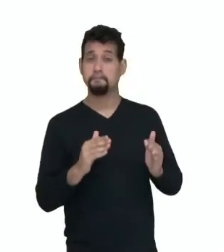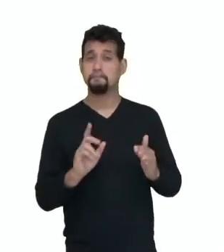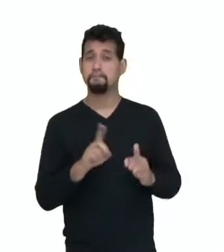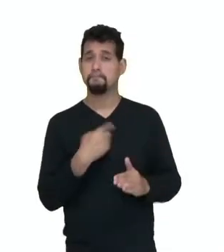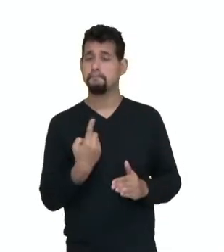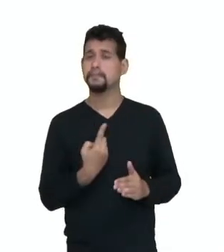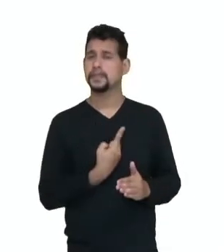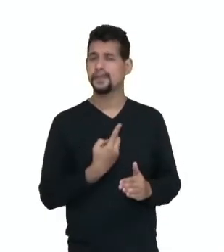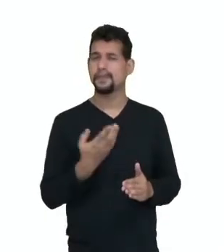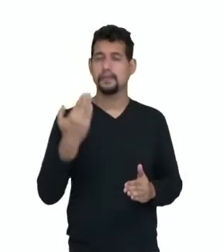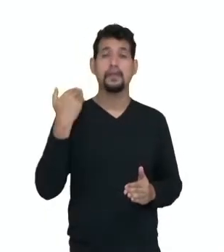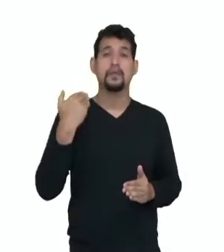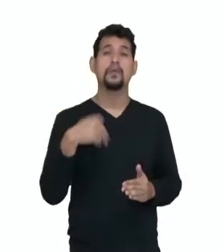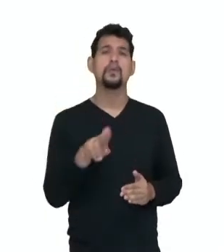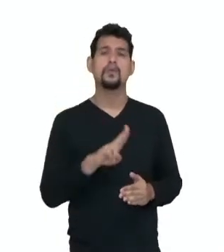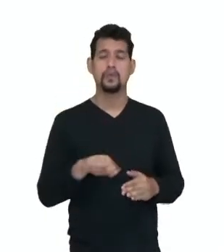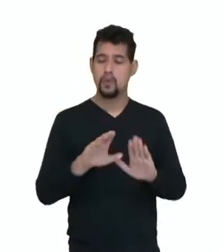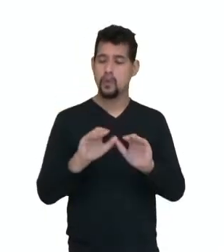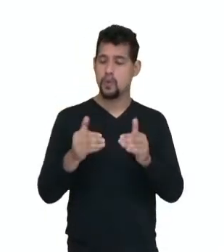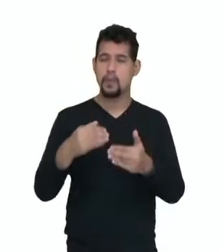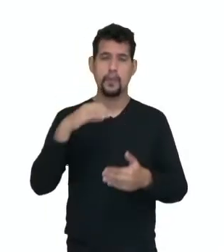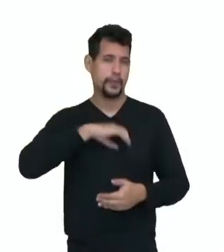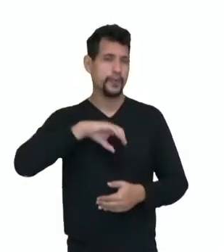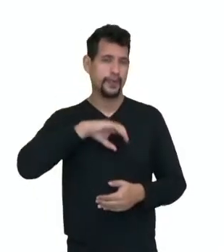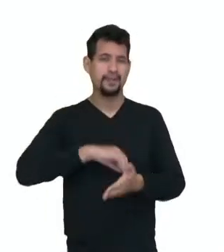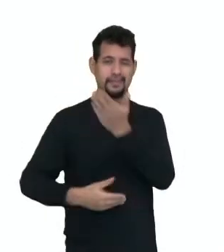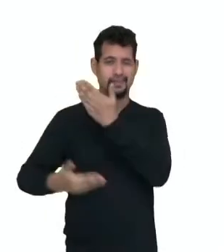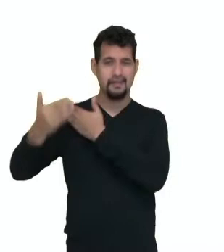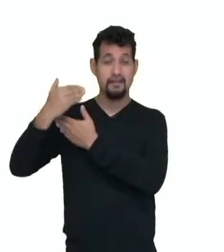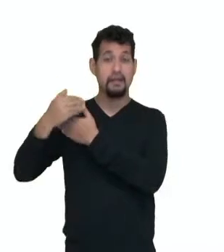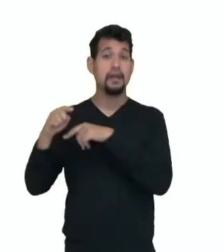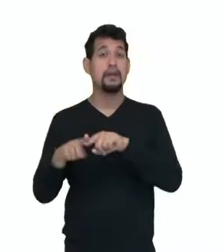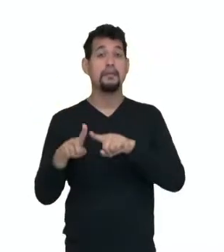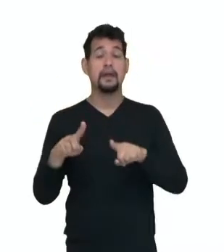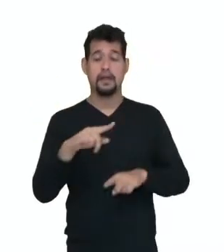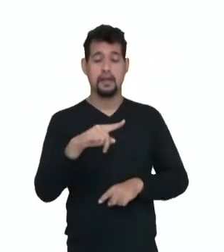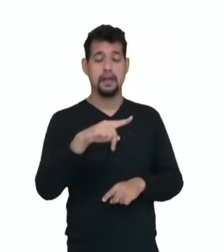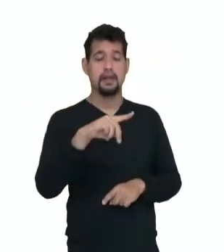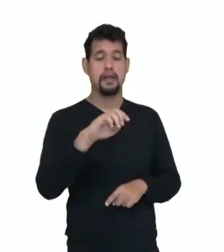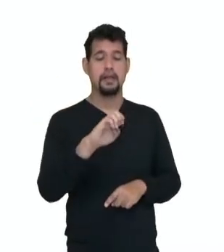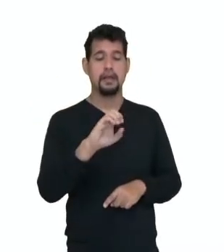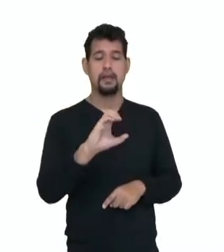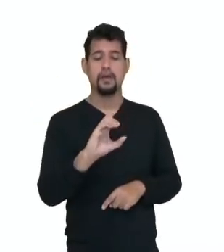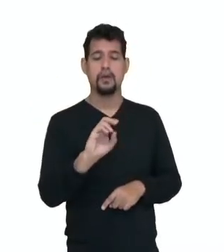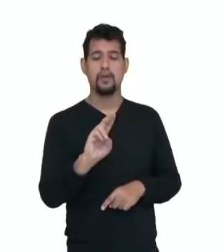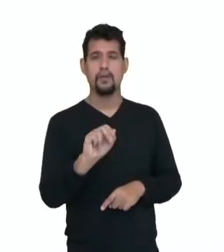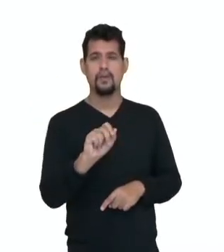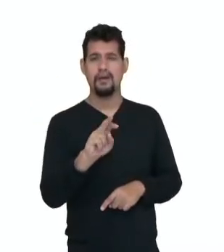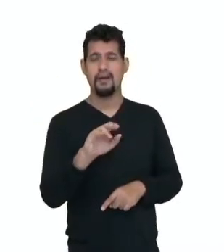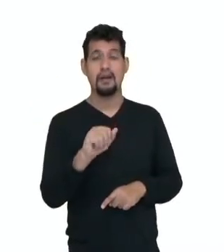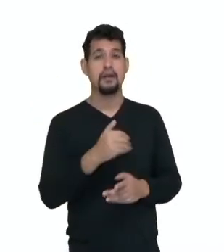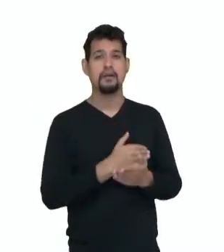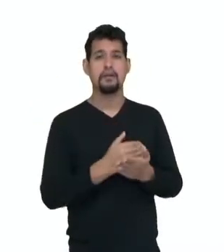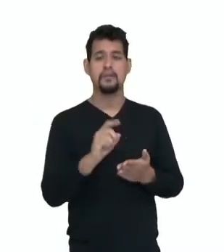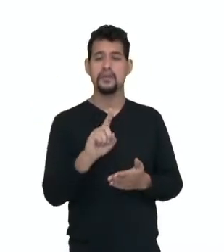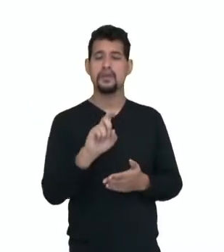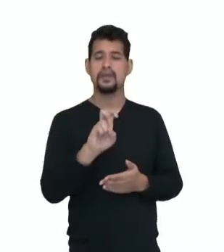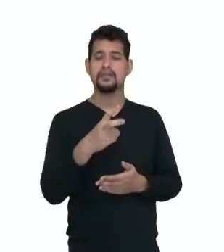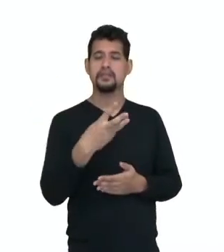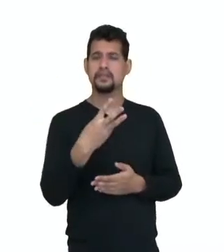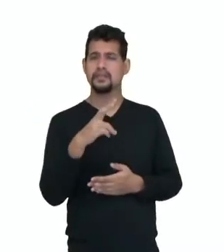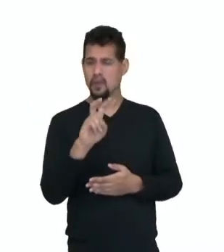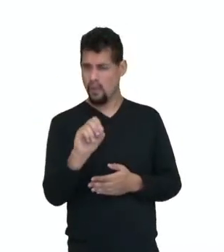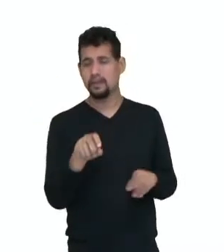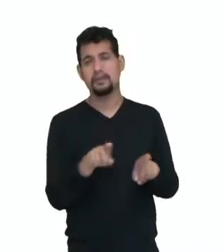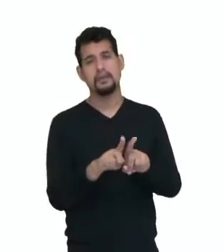que era então da colônia portuguesa. A pecuária se popularizou então em 1550 quando a criação de